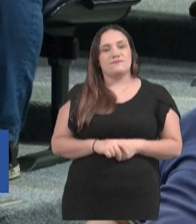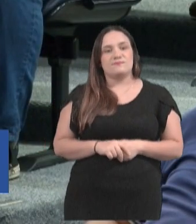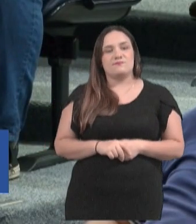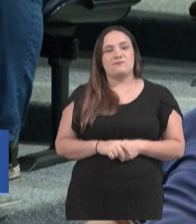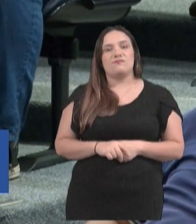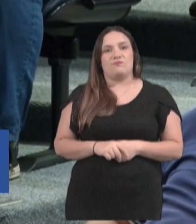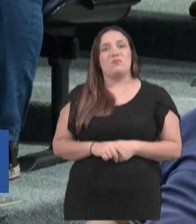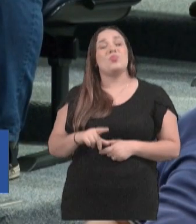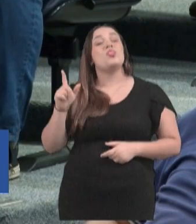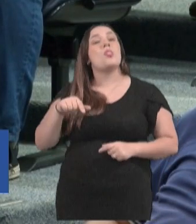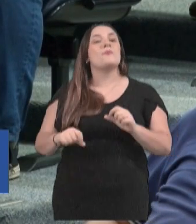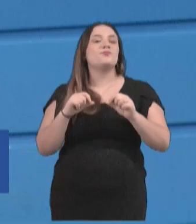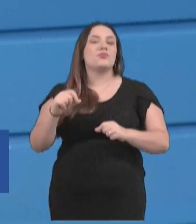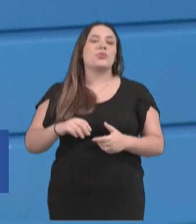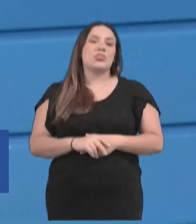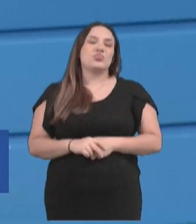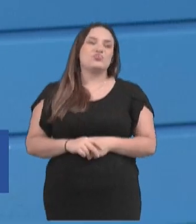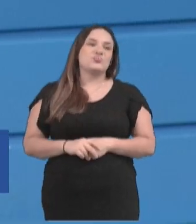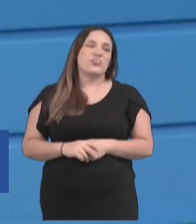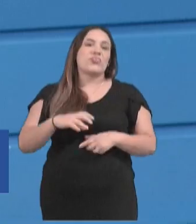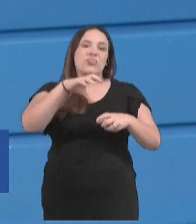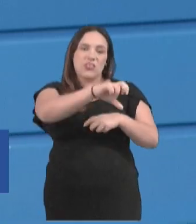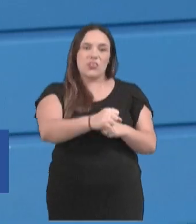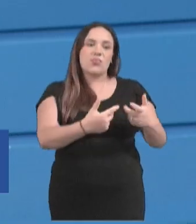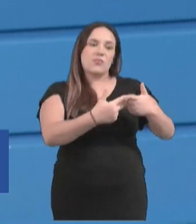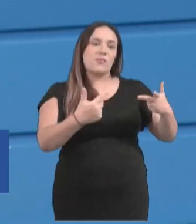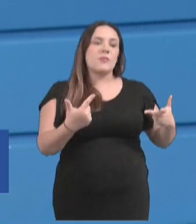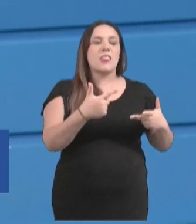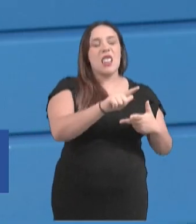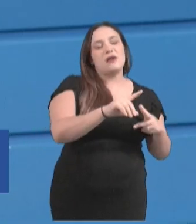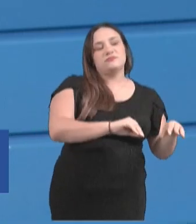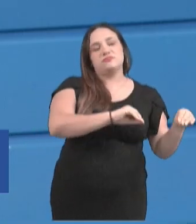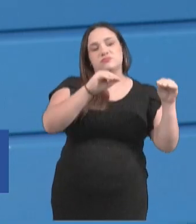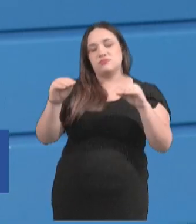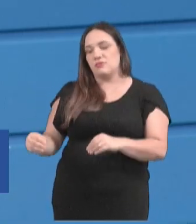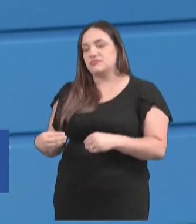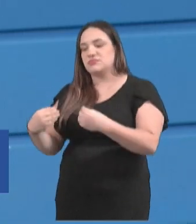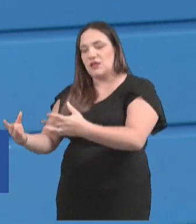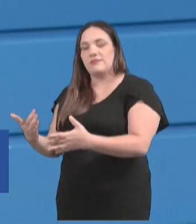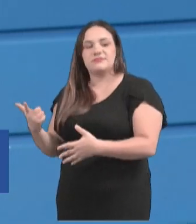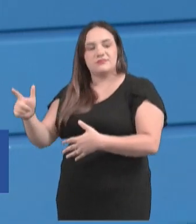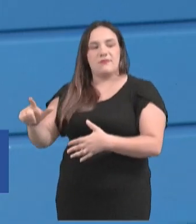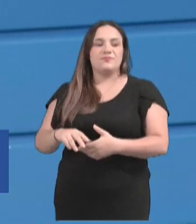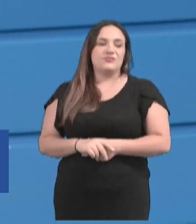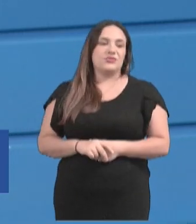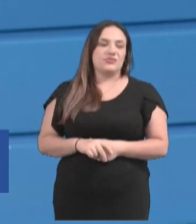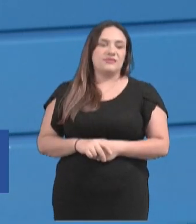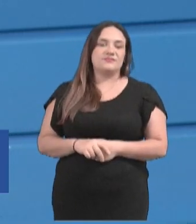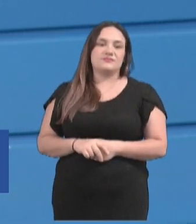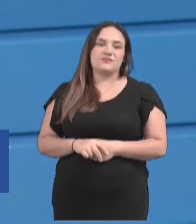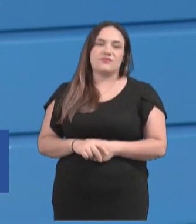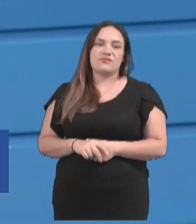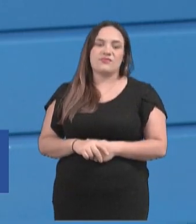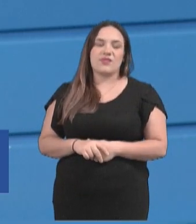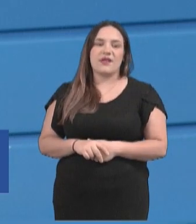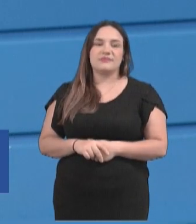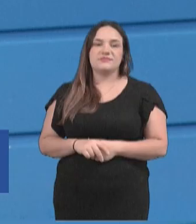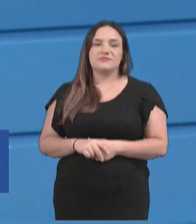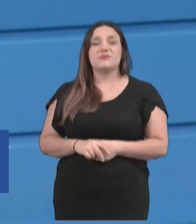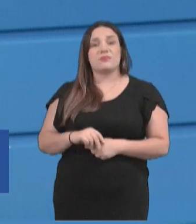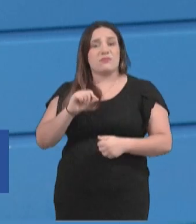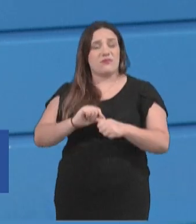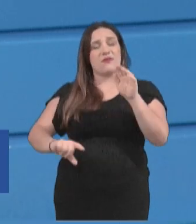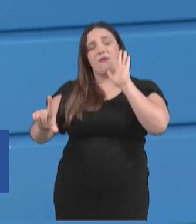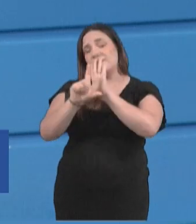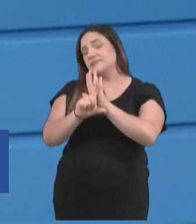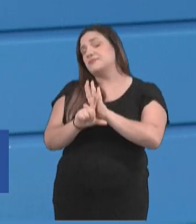muita propriedade, é querer pegar o que é dos outros, dar para o outro, e querer fazer um tipo de